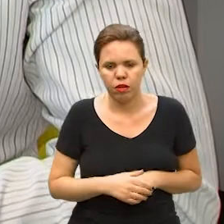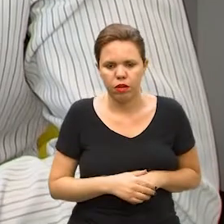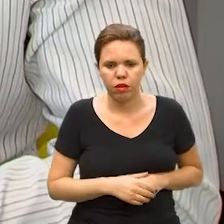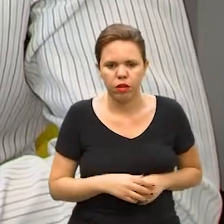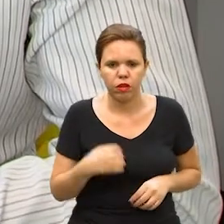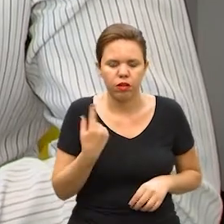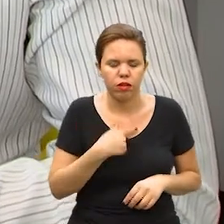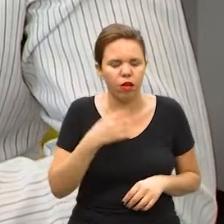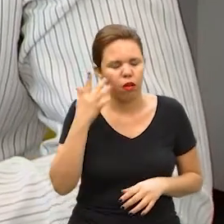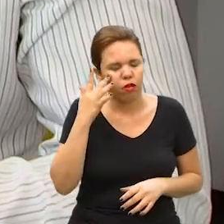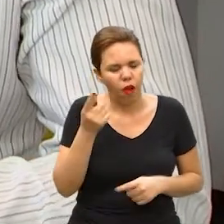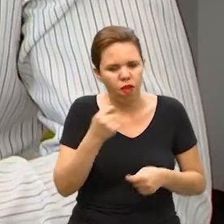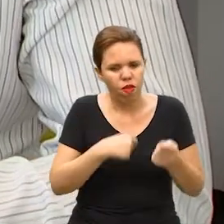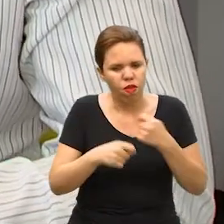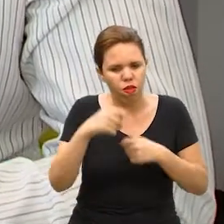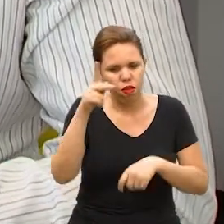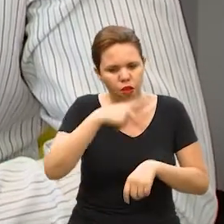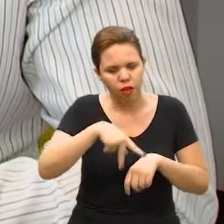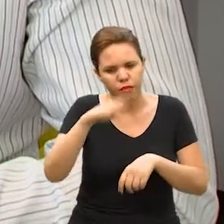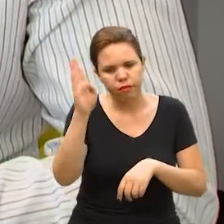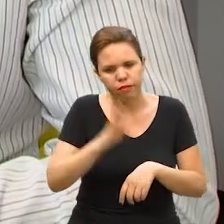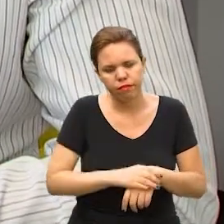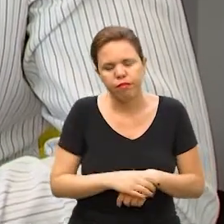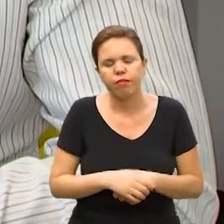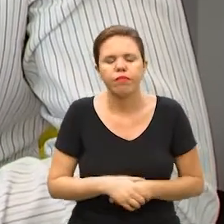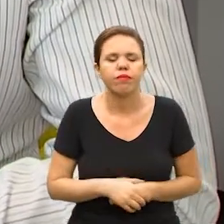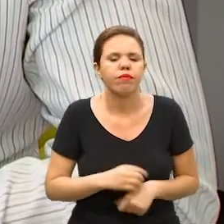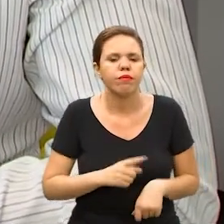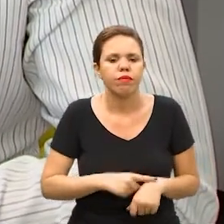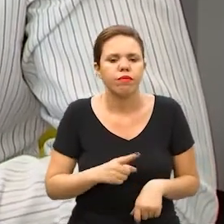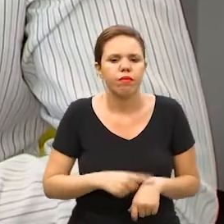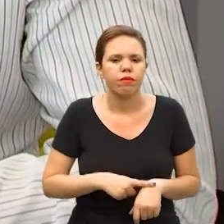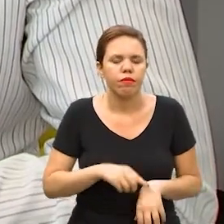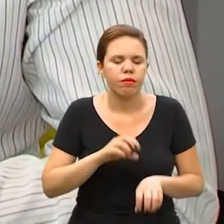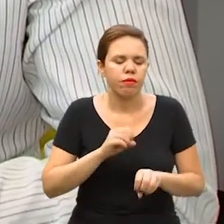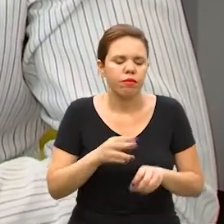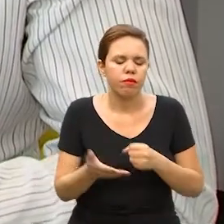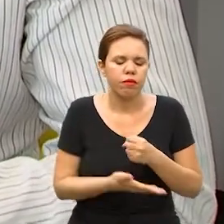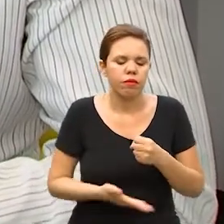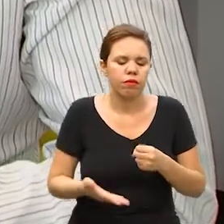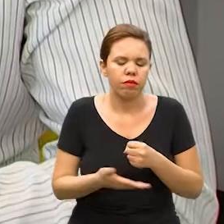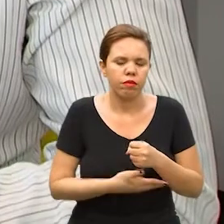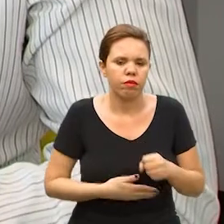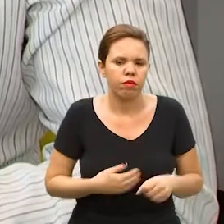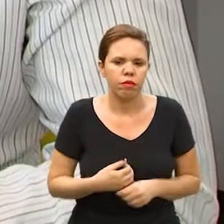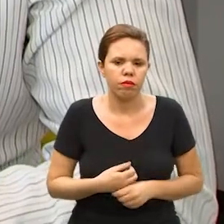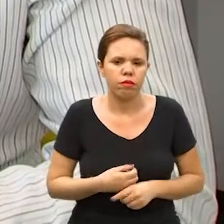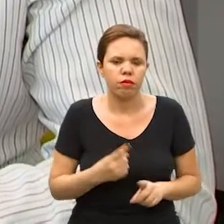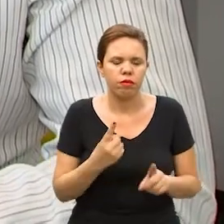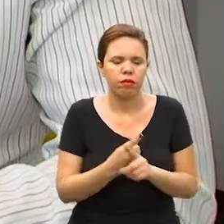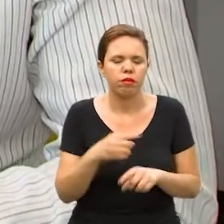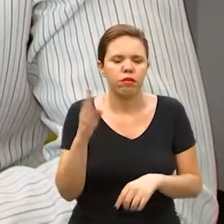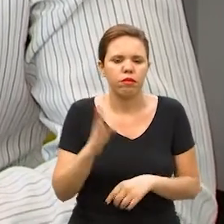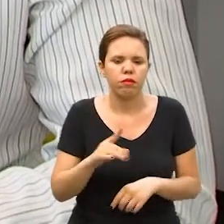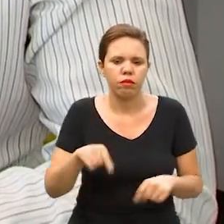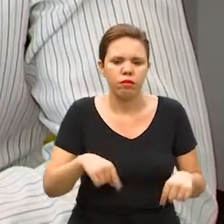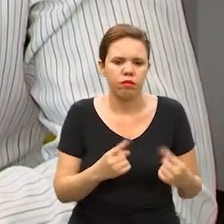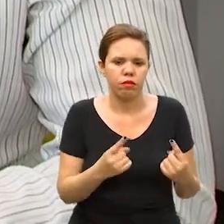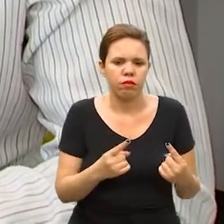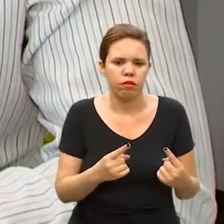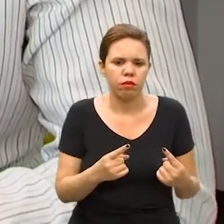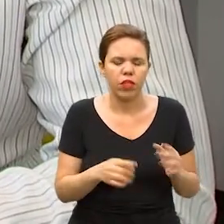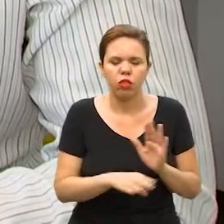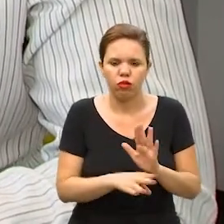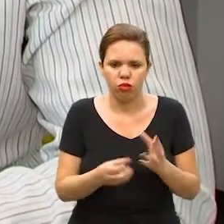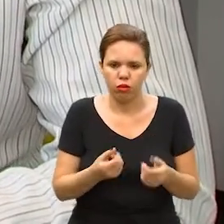macroeconômico do país e o momento que o ensino básico se encontra no Brasil, é um grande desafio, toda